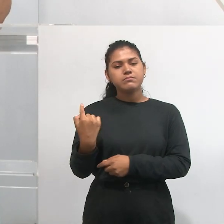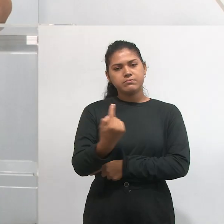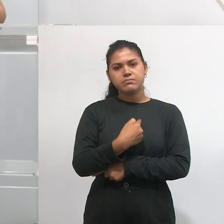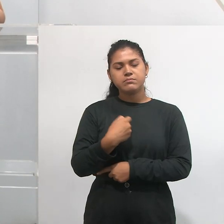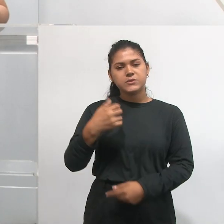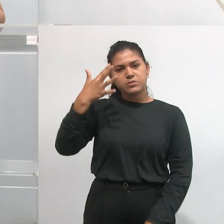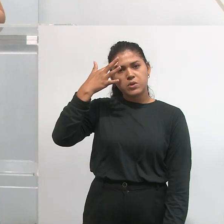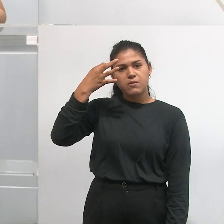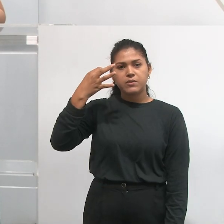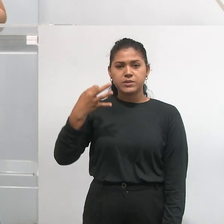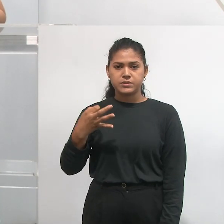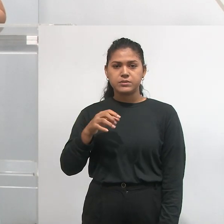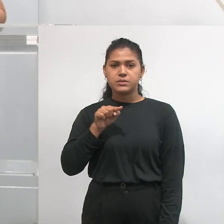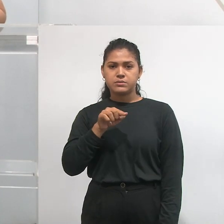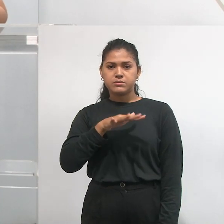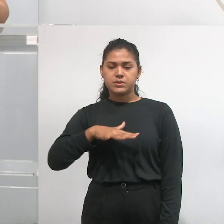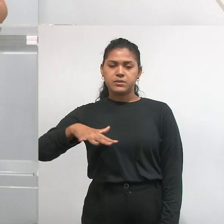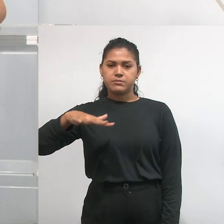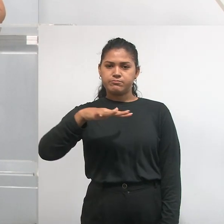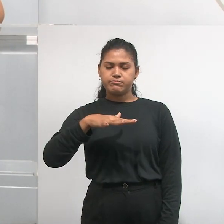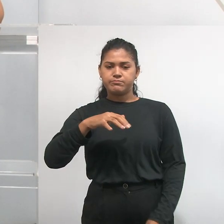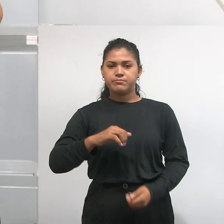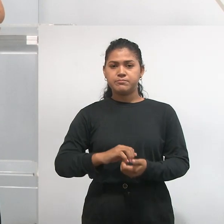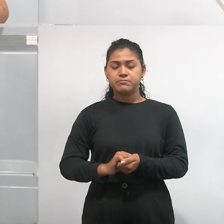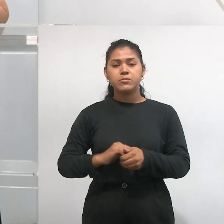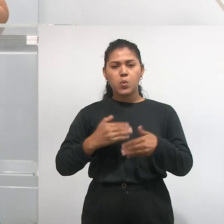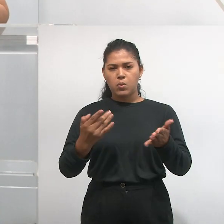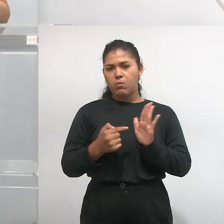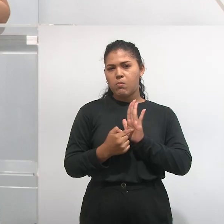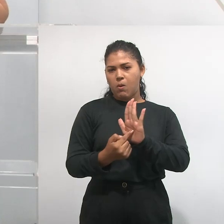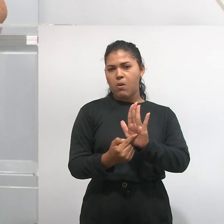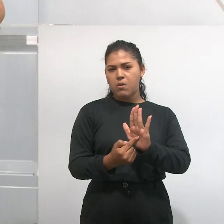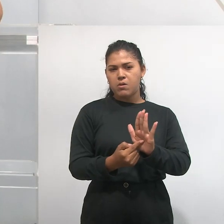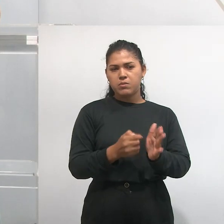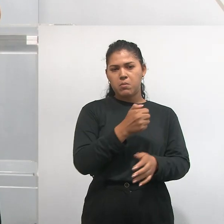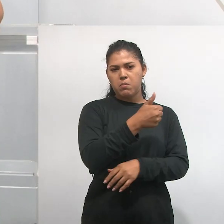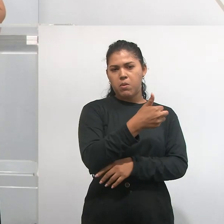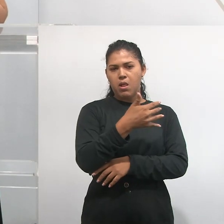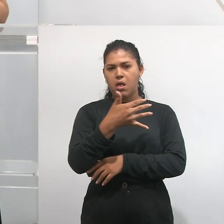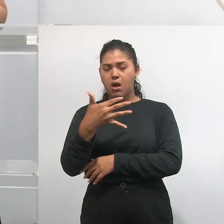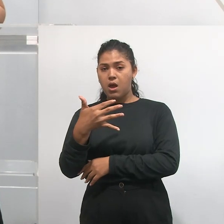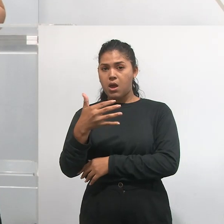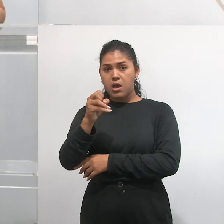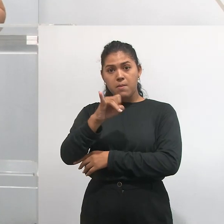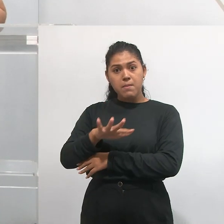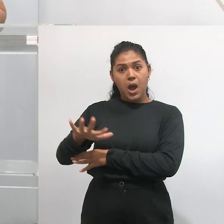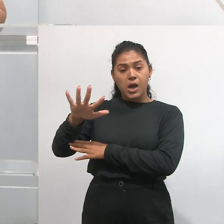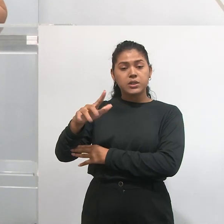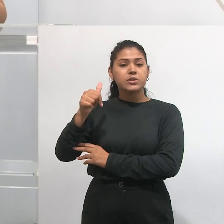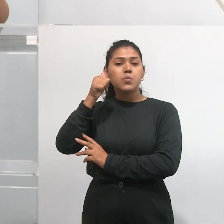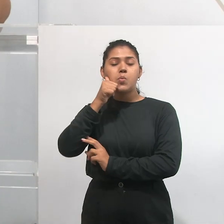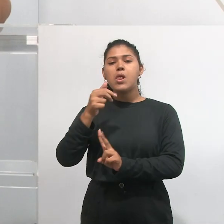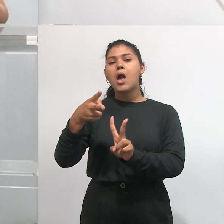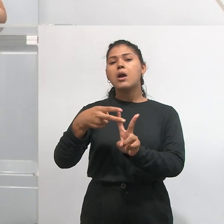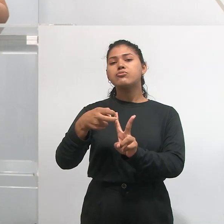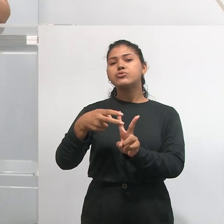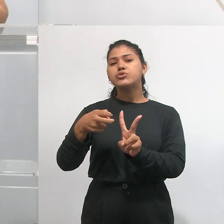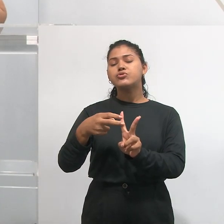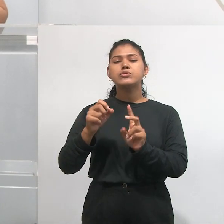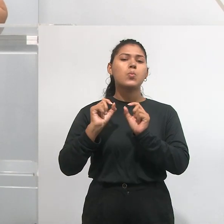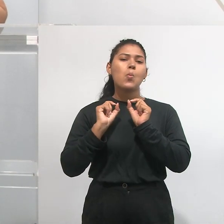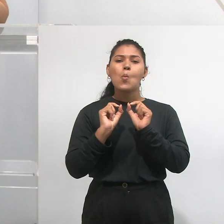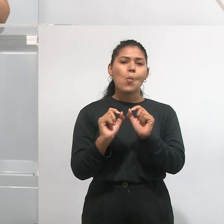nós precisamos refletir sobre isso. E quando eu trago uma imagem de uma representante da comunidade indígena, é para